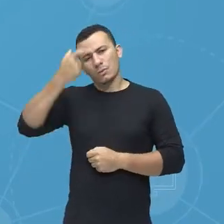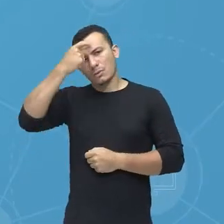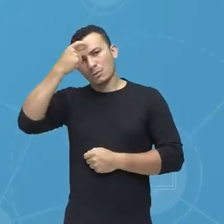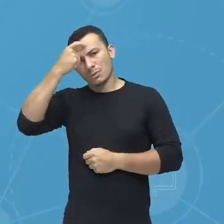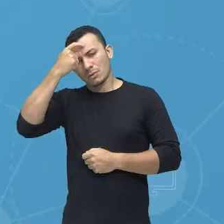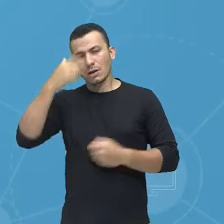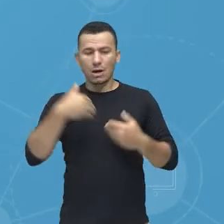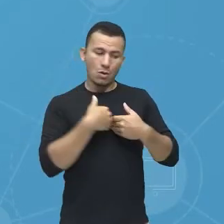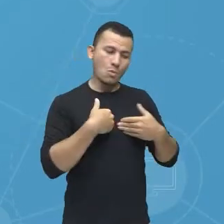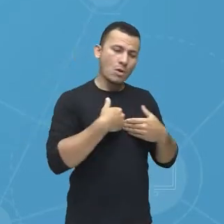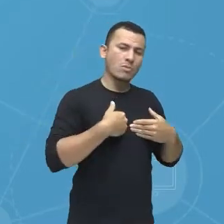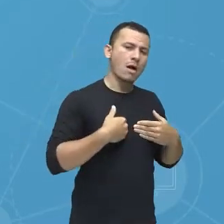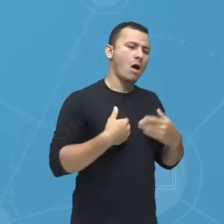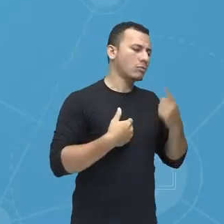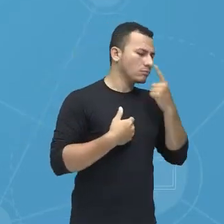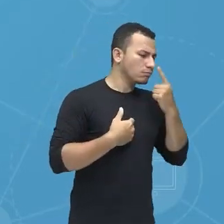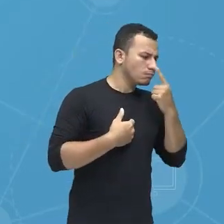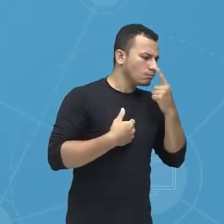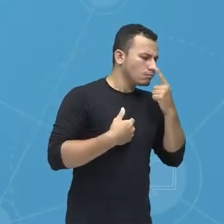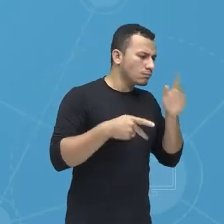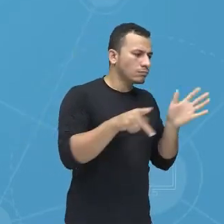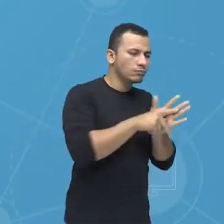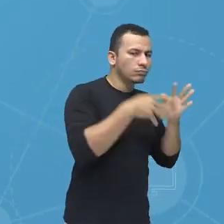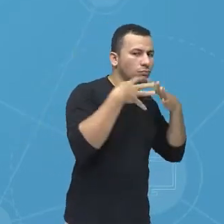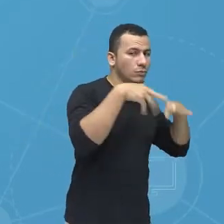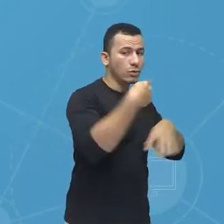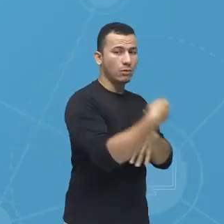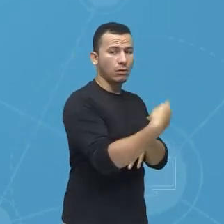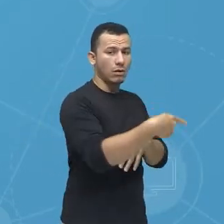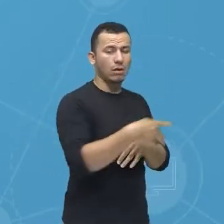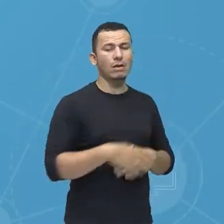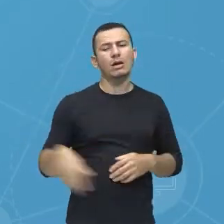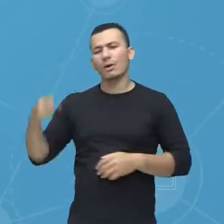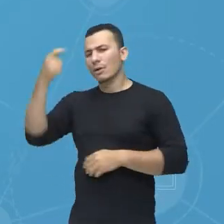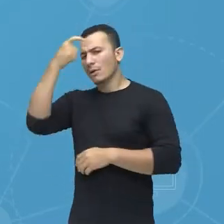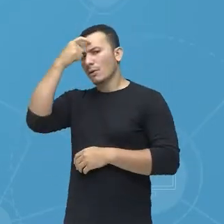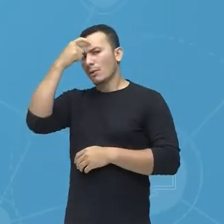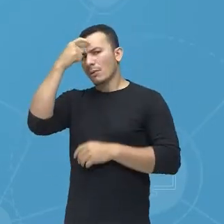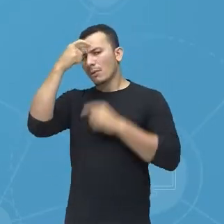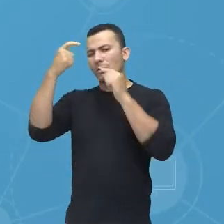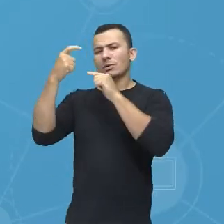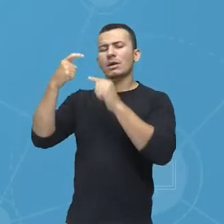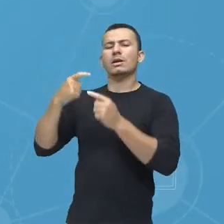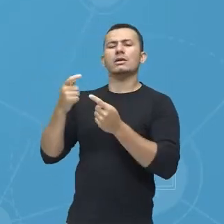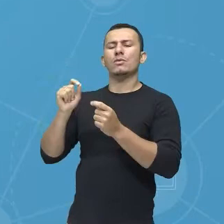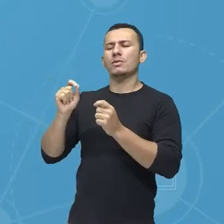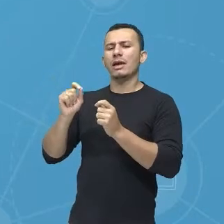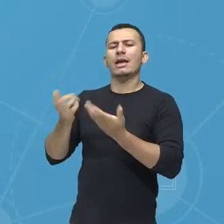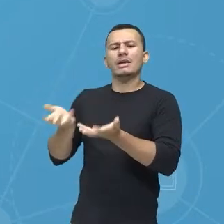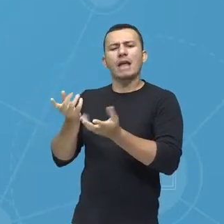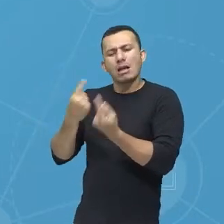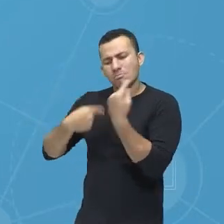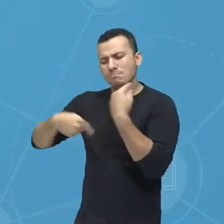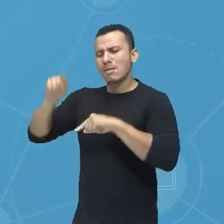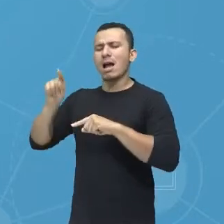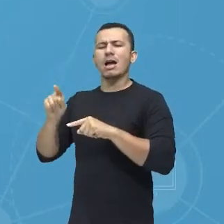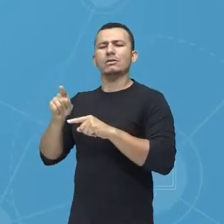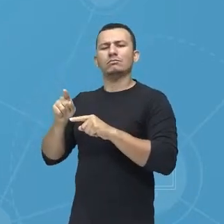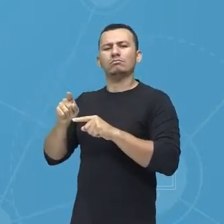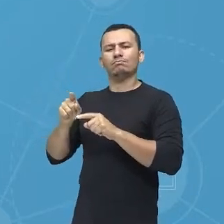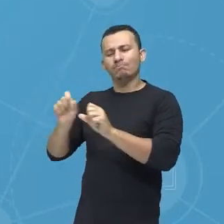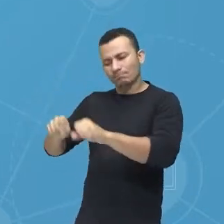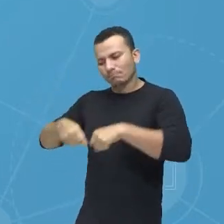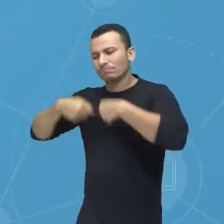animal tem instinto. Esta consciência nos leva a querer avançar, a caminhar